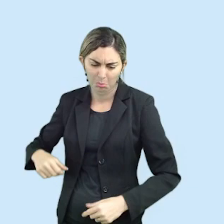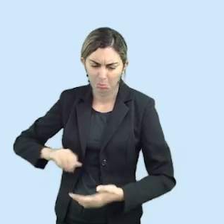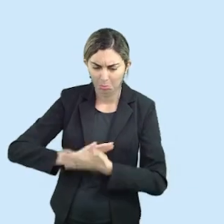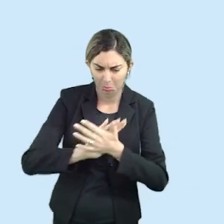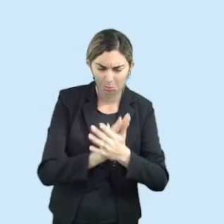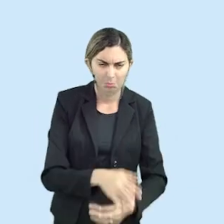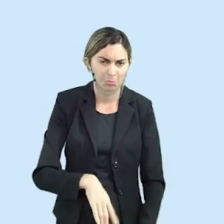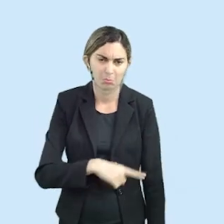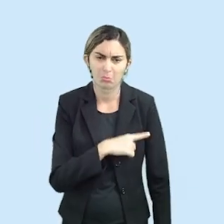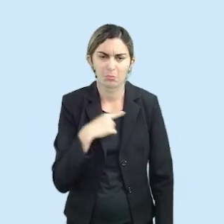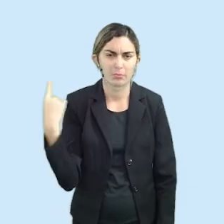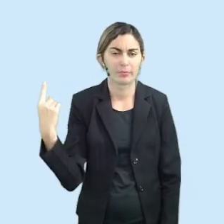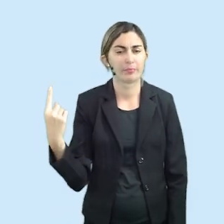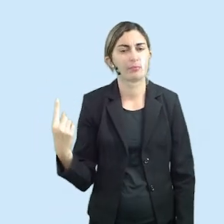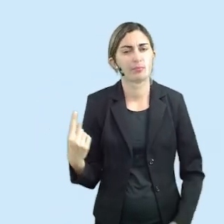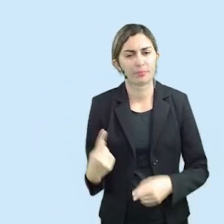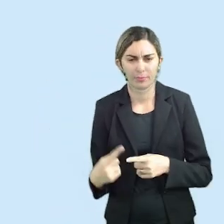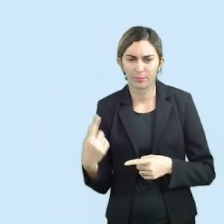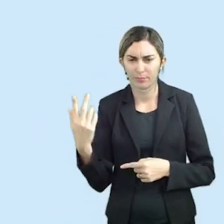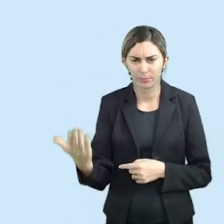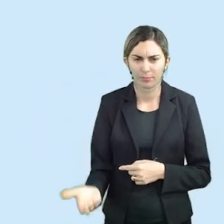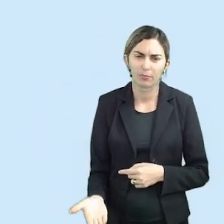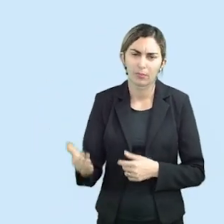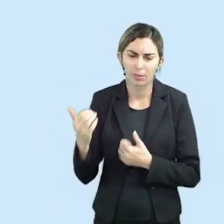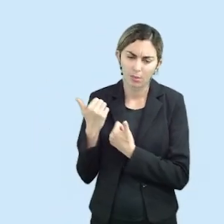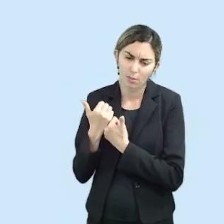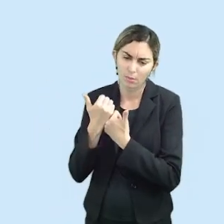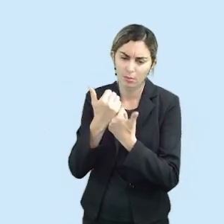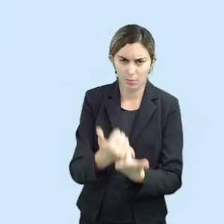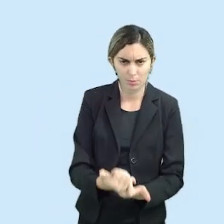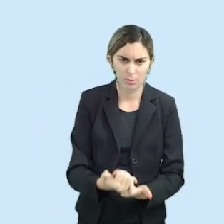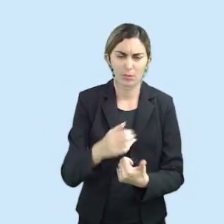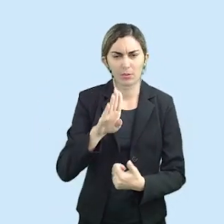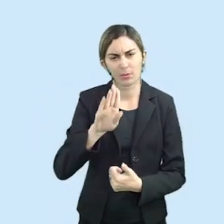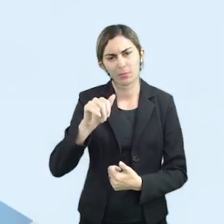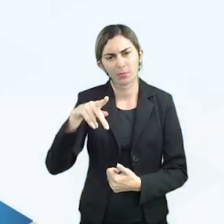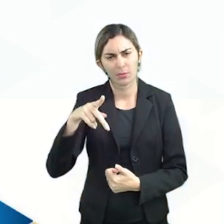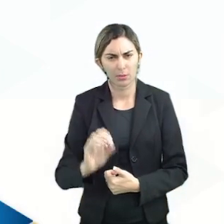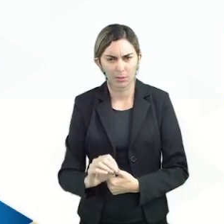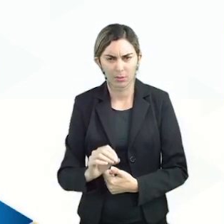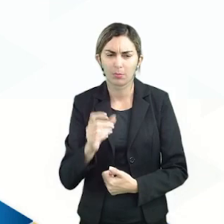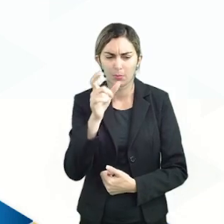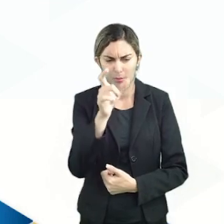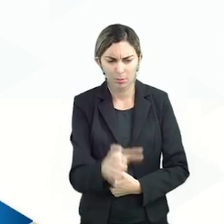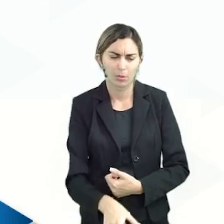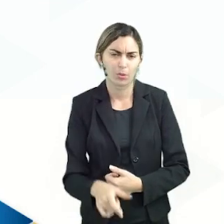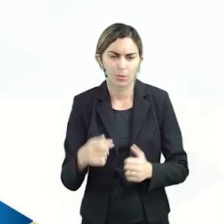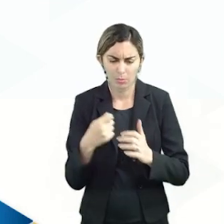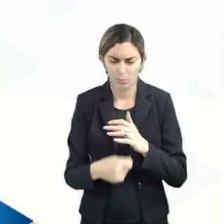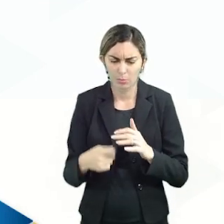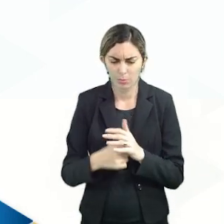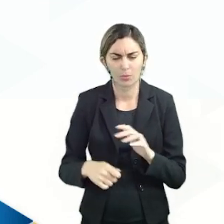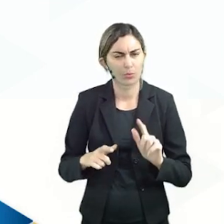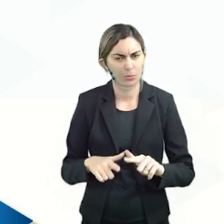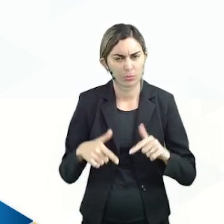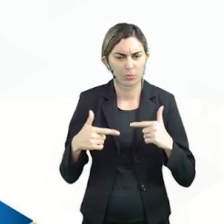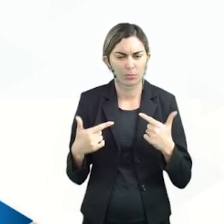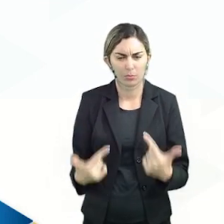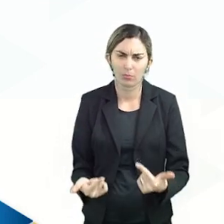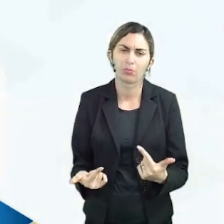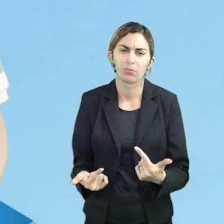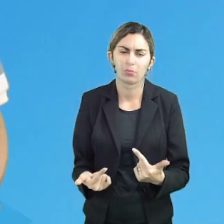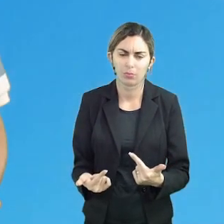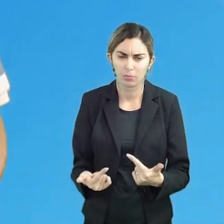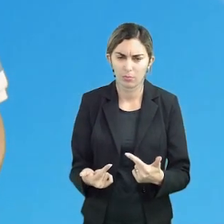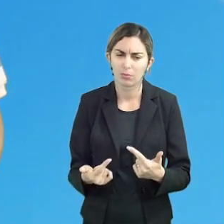Até a morte, porque ele era o quê? Assessor de um bispo, desse bispo que lutava contra a